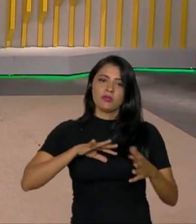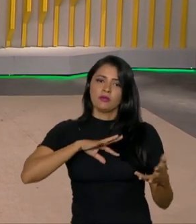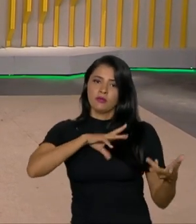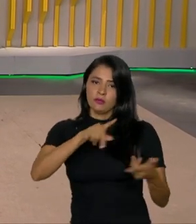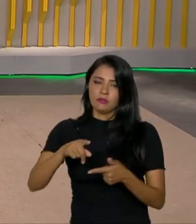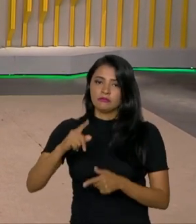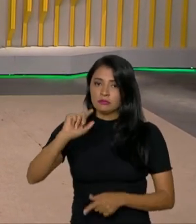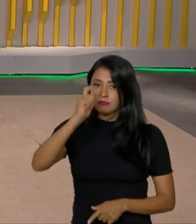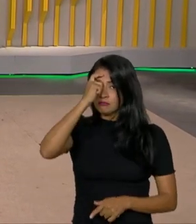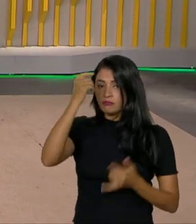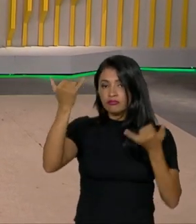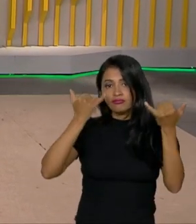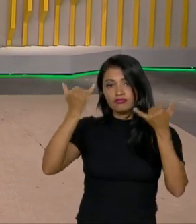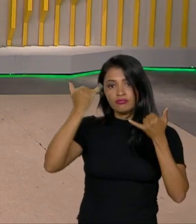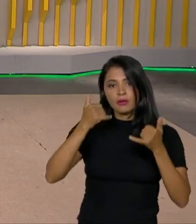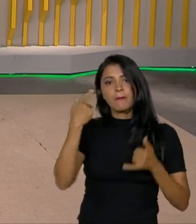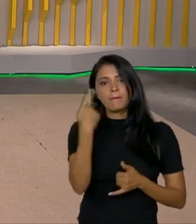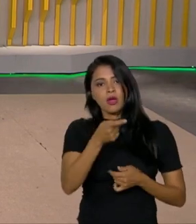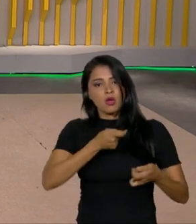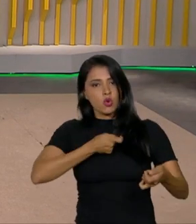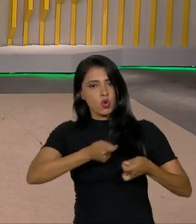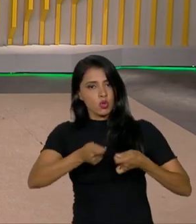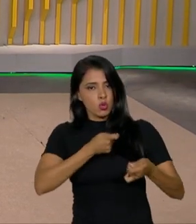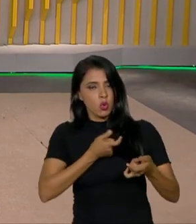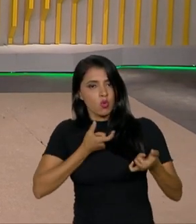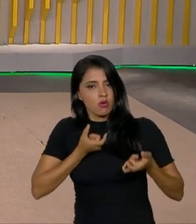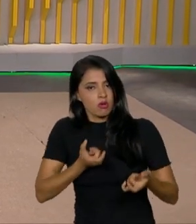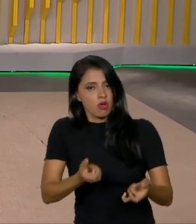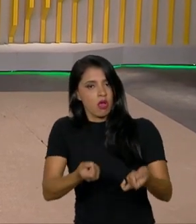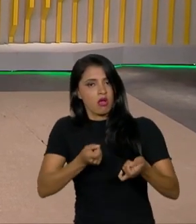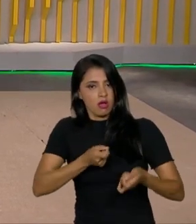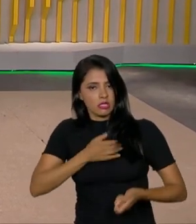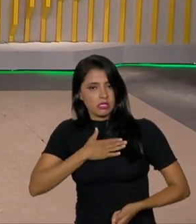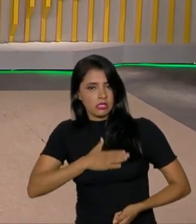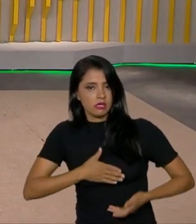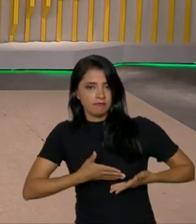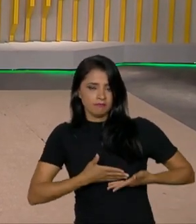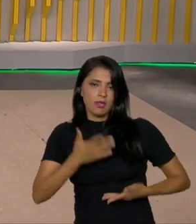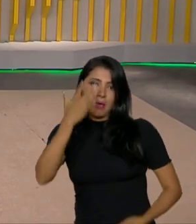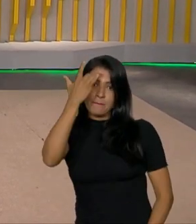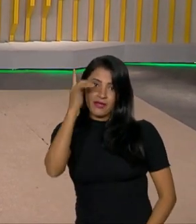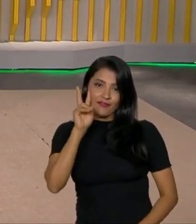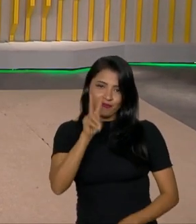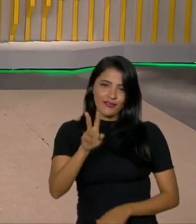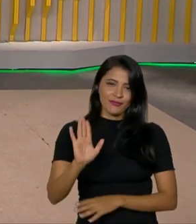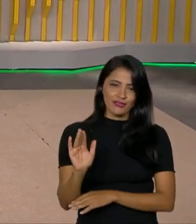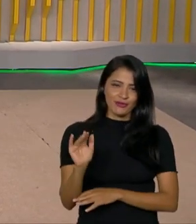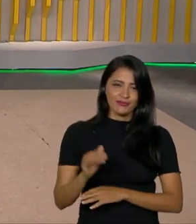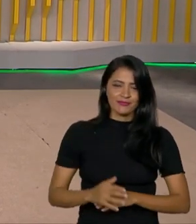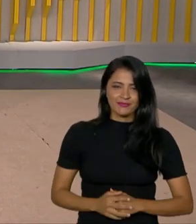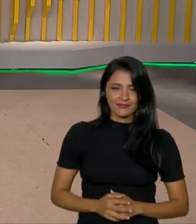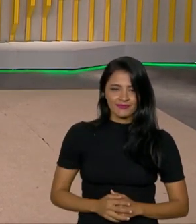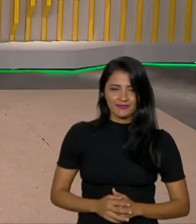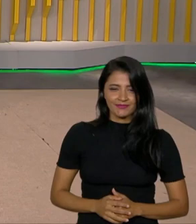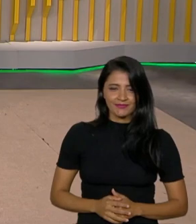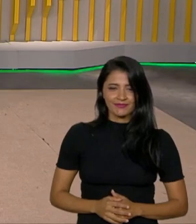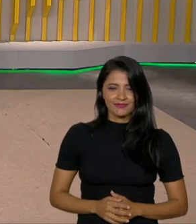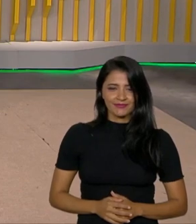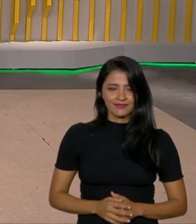de Conscientização para o Controle do Câncer de Mama. Nos vemos amanhã. Até lá. Tchau, tchau. Tchau.